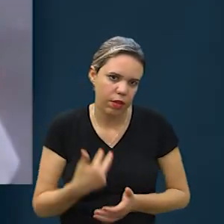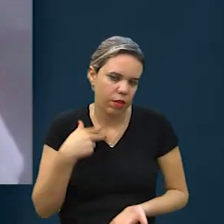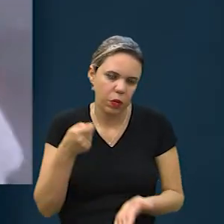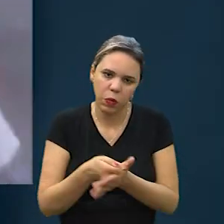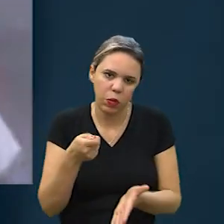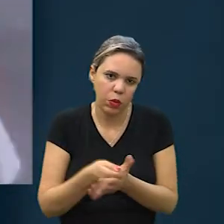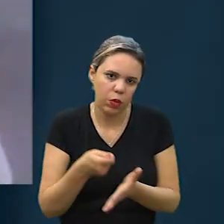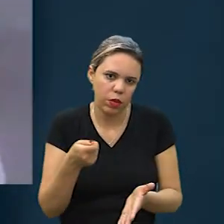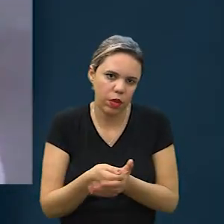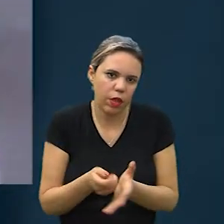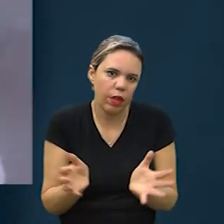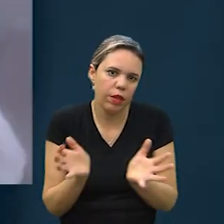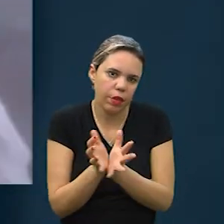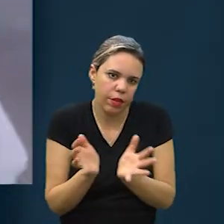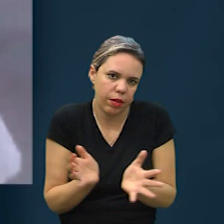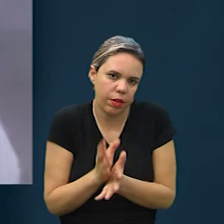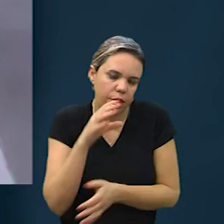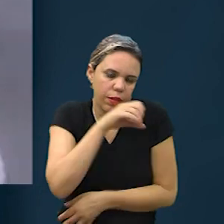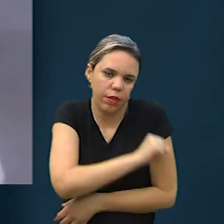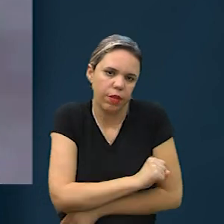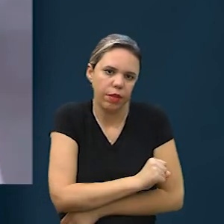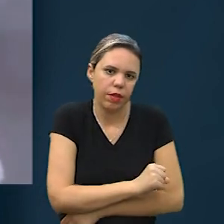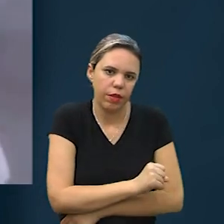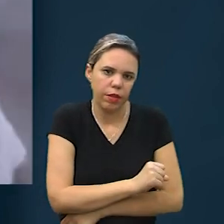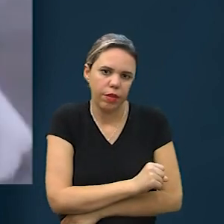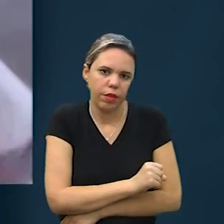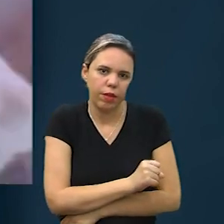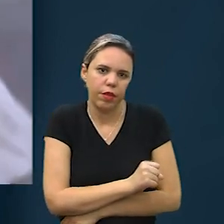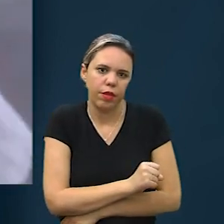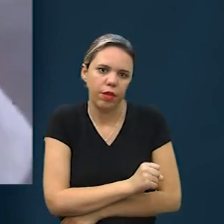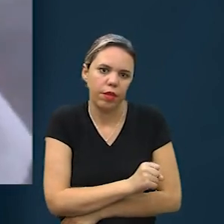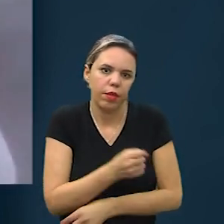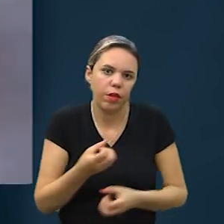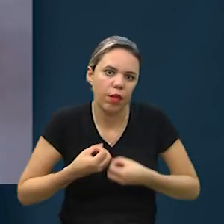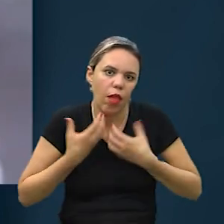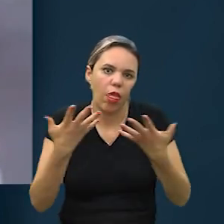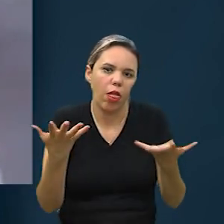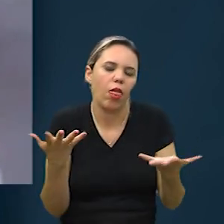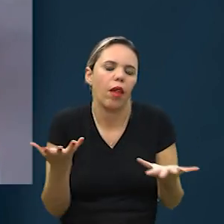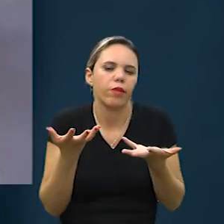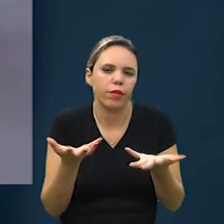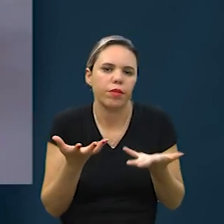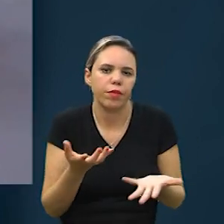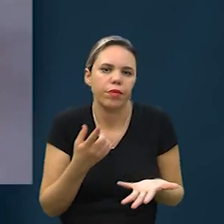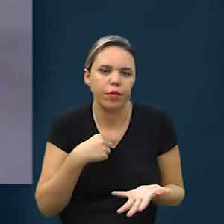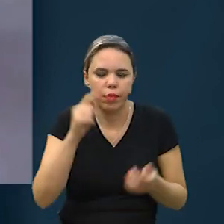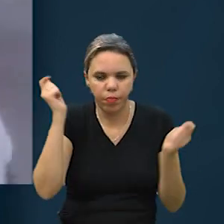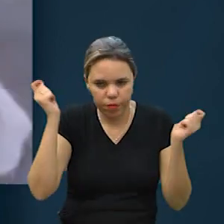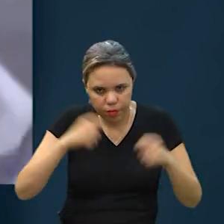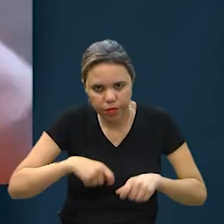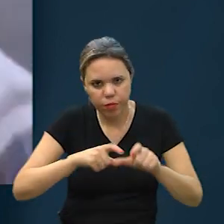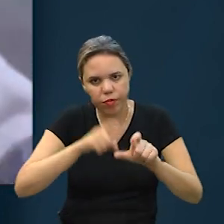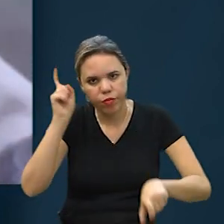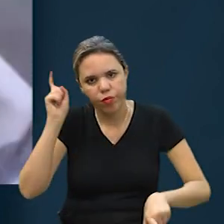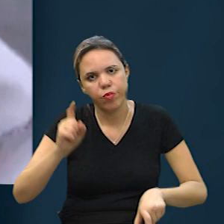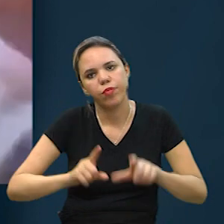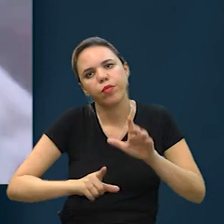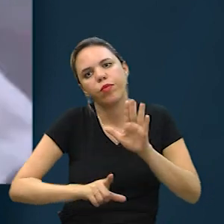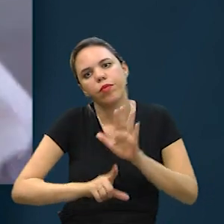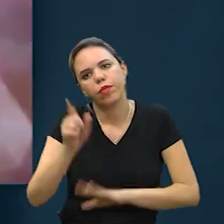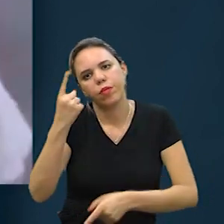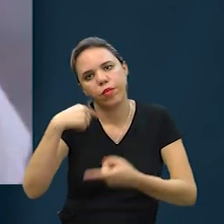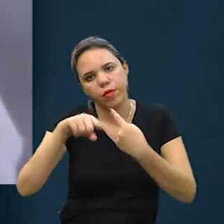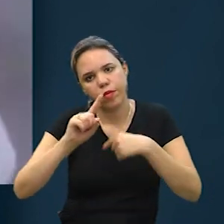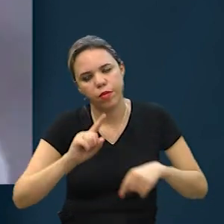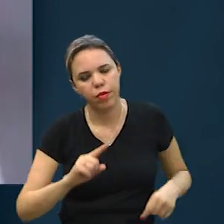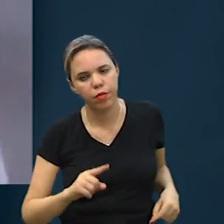para exigir desse coletivo rapidamente que eles se expressem com um poder de riqueza, como